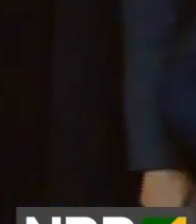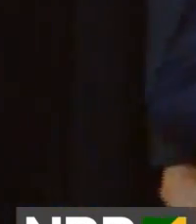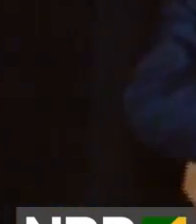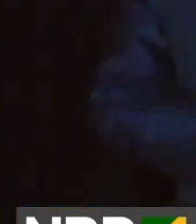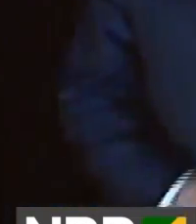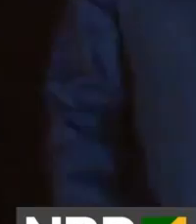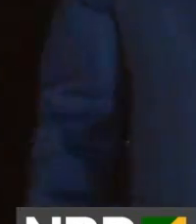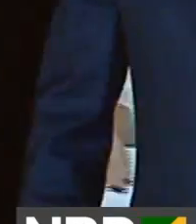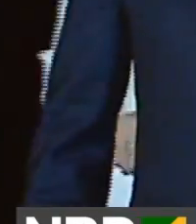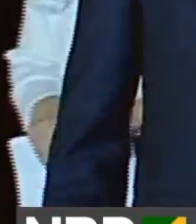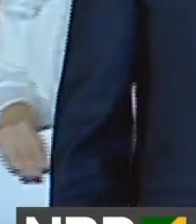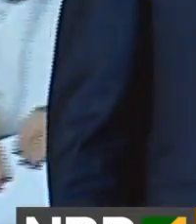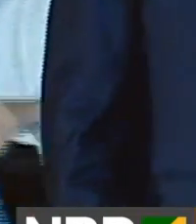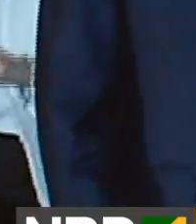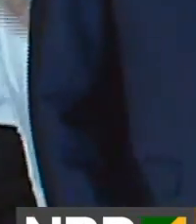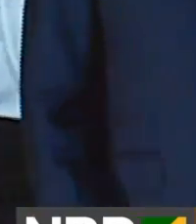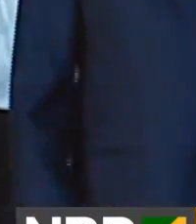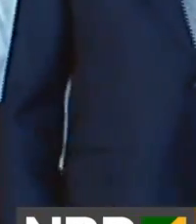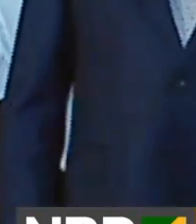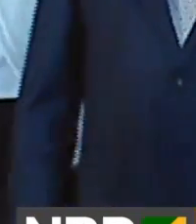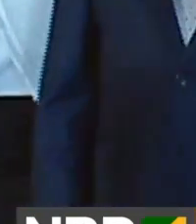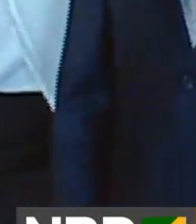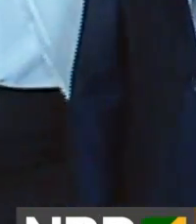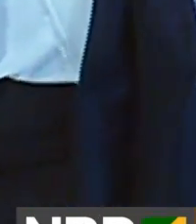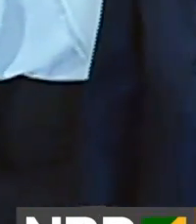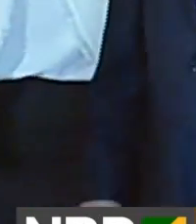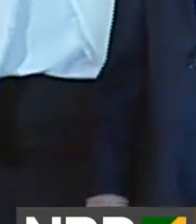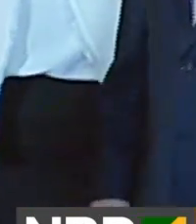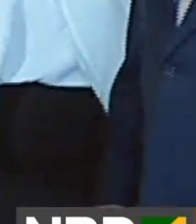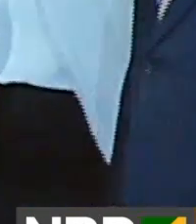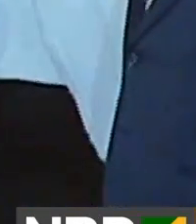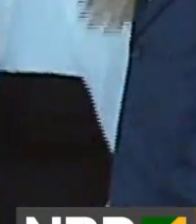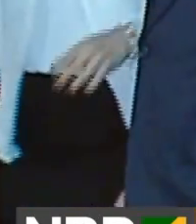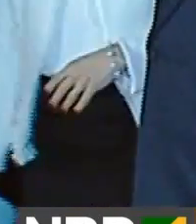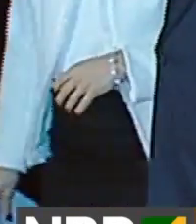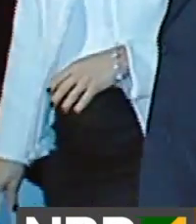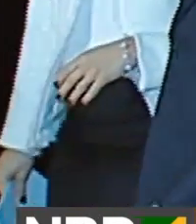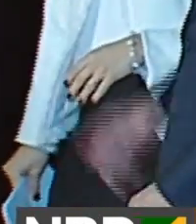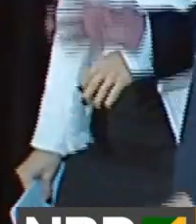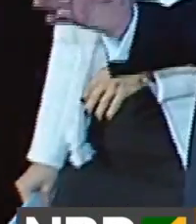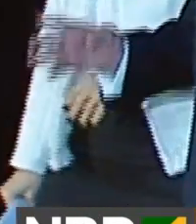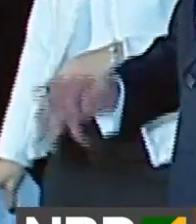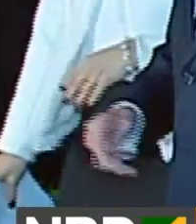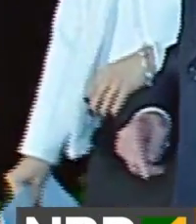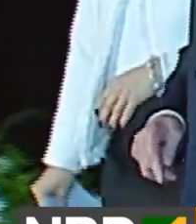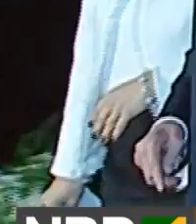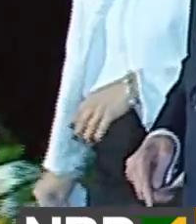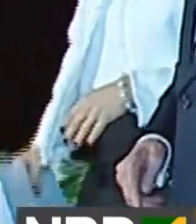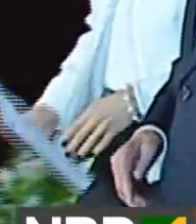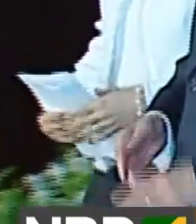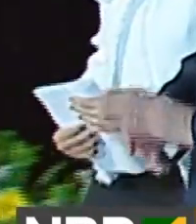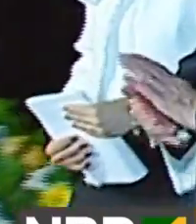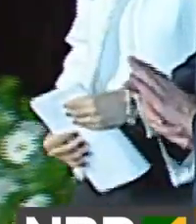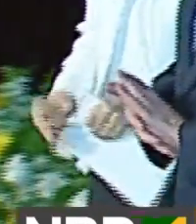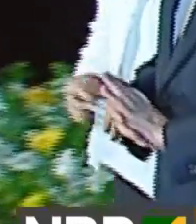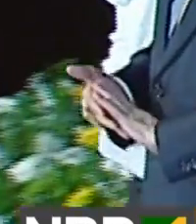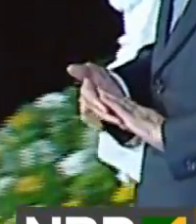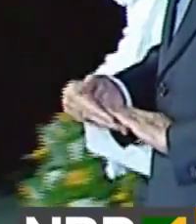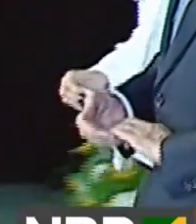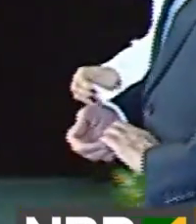de estado e chefe da casa civil eliseu padilha o ministro de estado da justiça